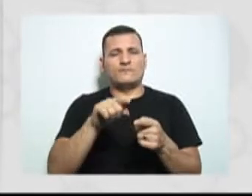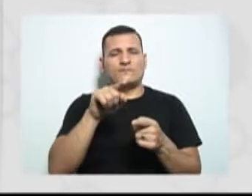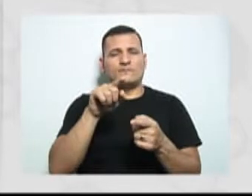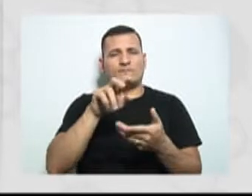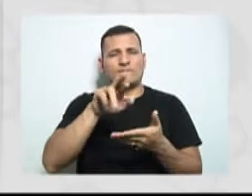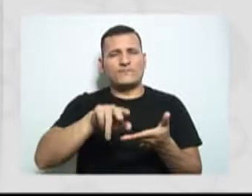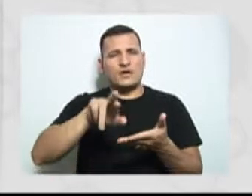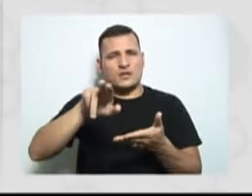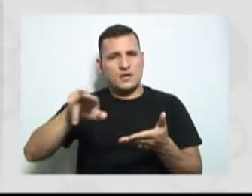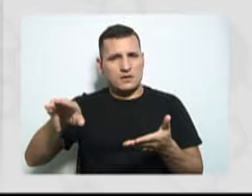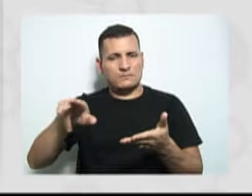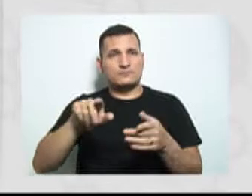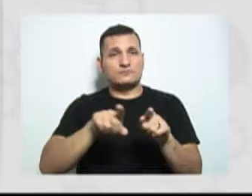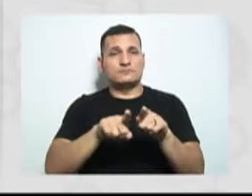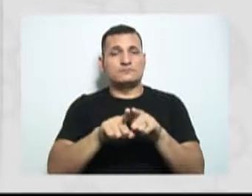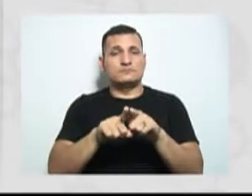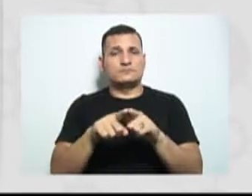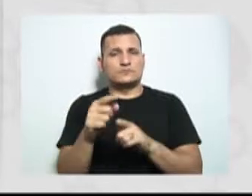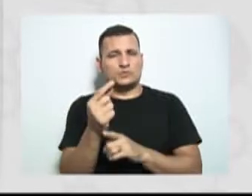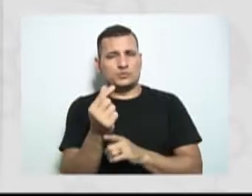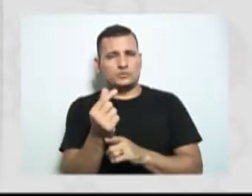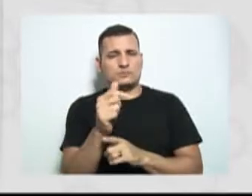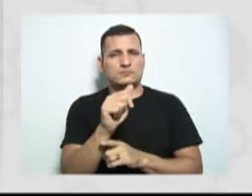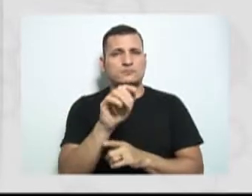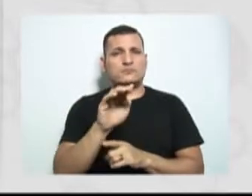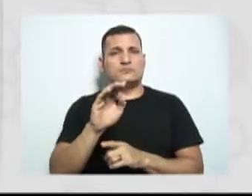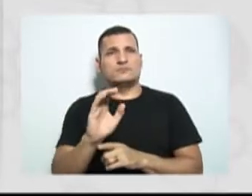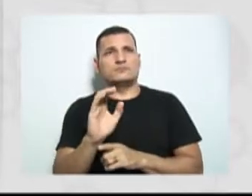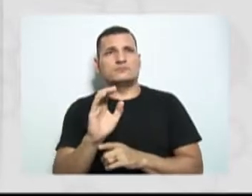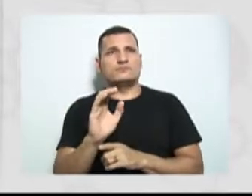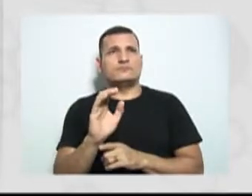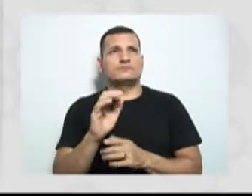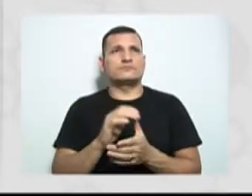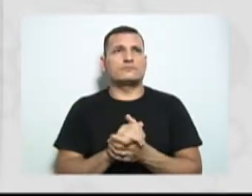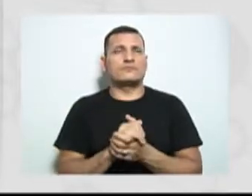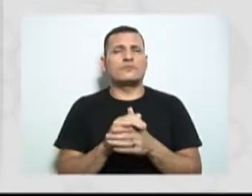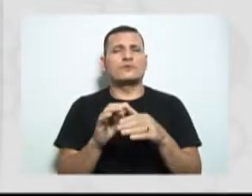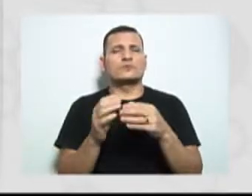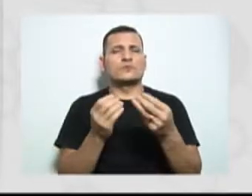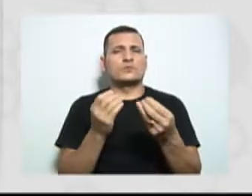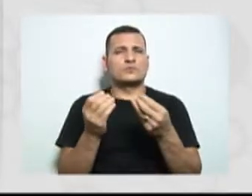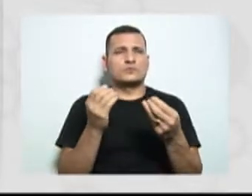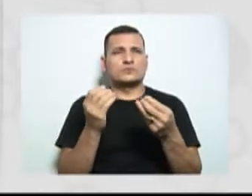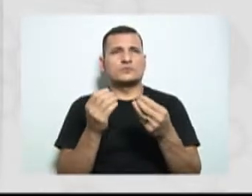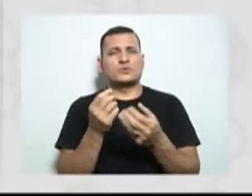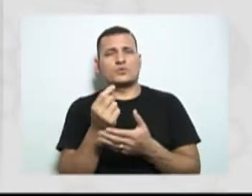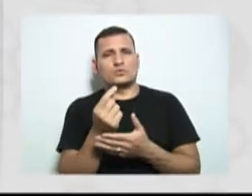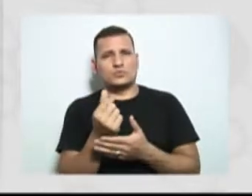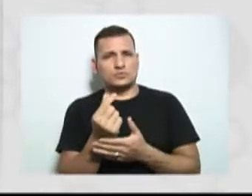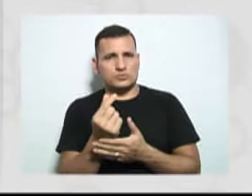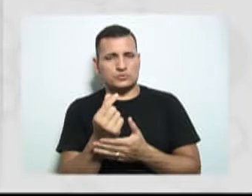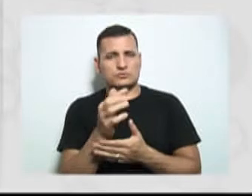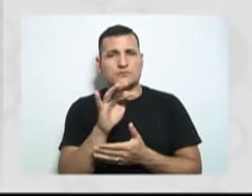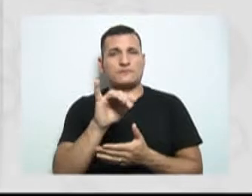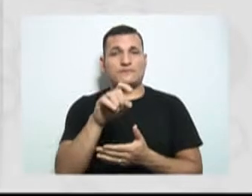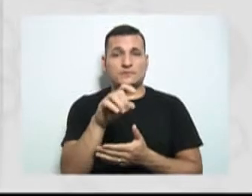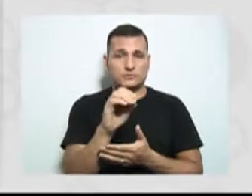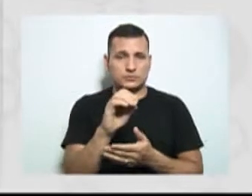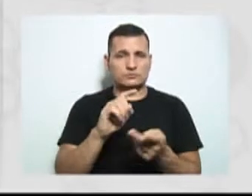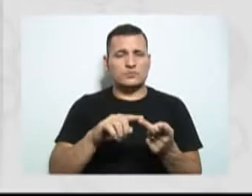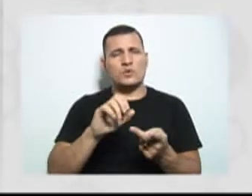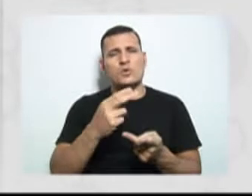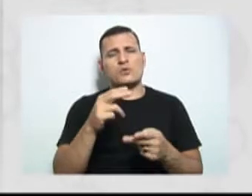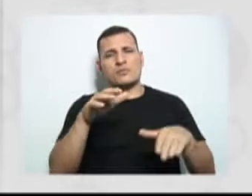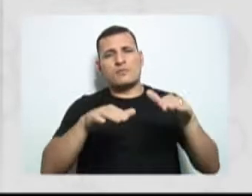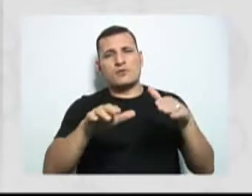custeio ABC. Nós vamos descrever qual o tratamento dado aos custos fixos e variáveis